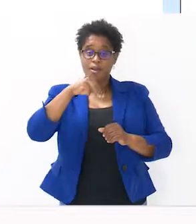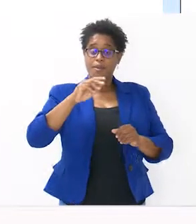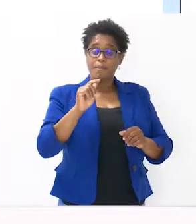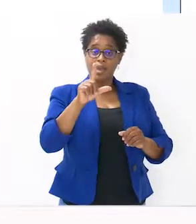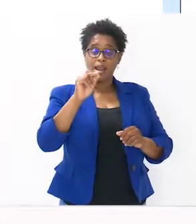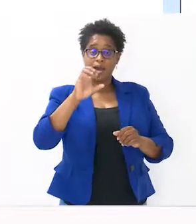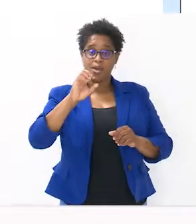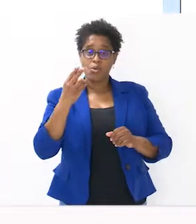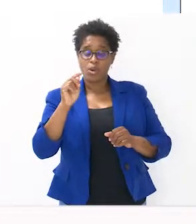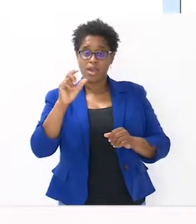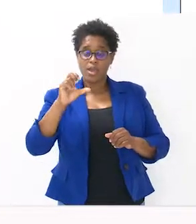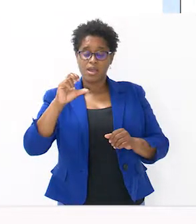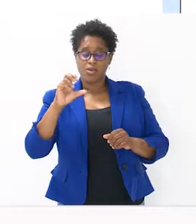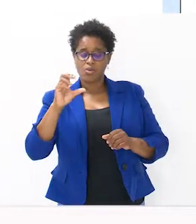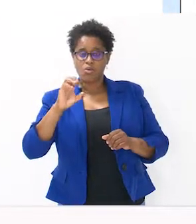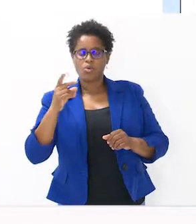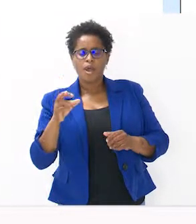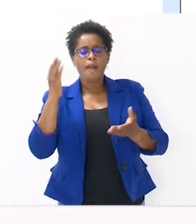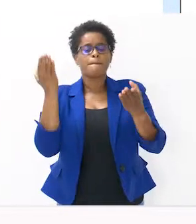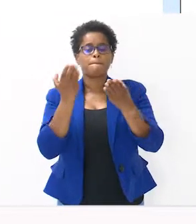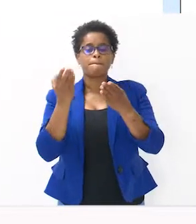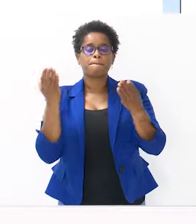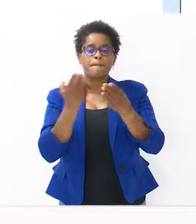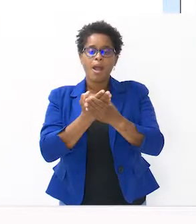Malacueco, pão para a viagem.